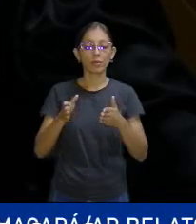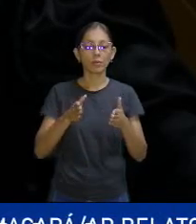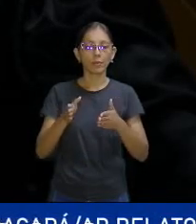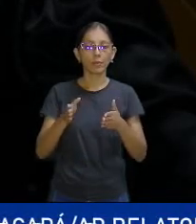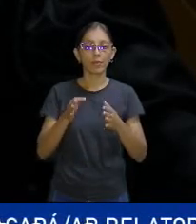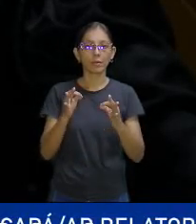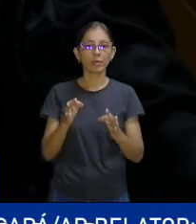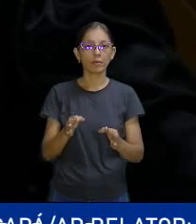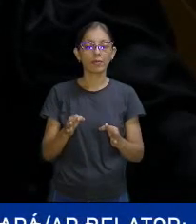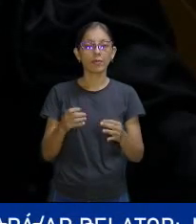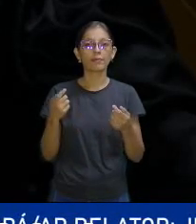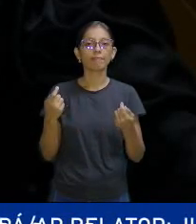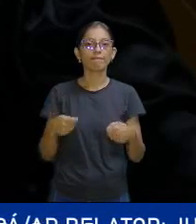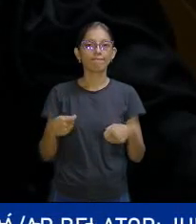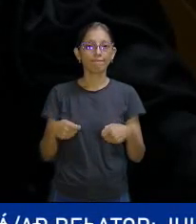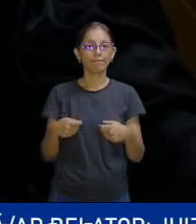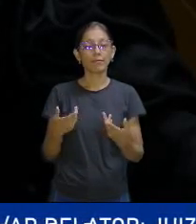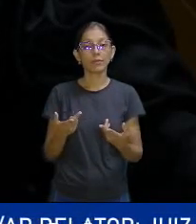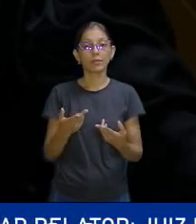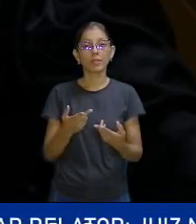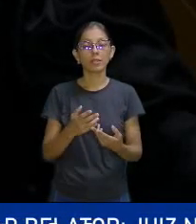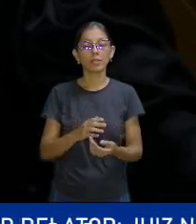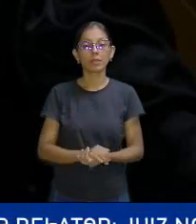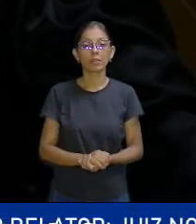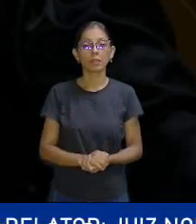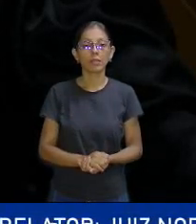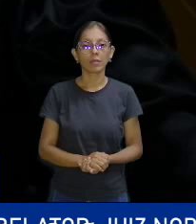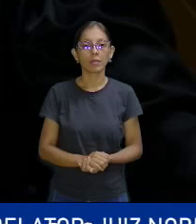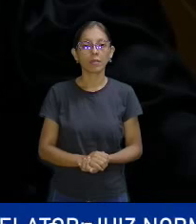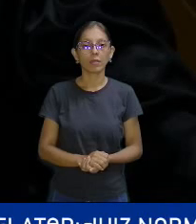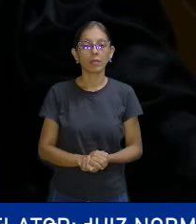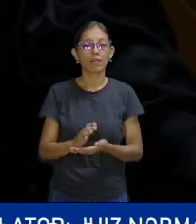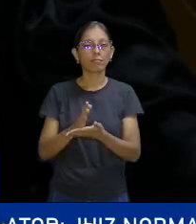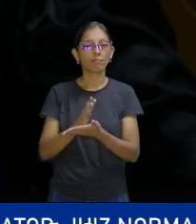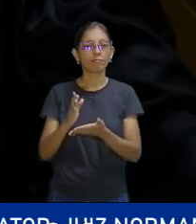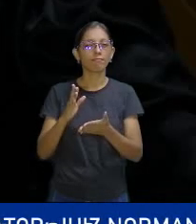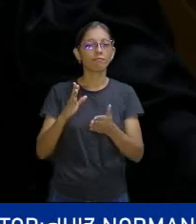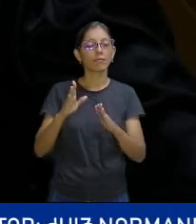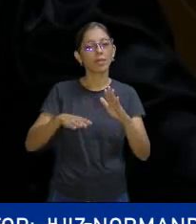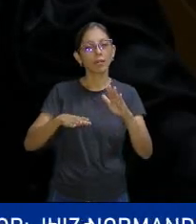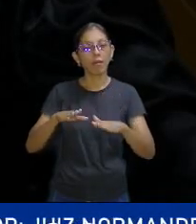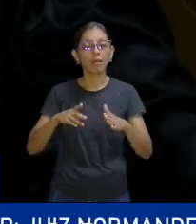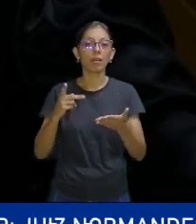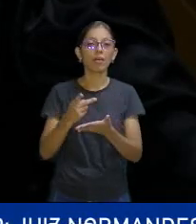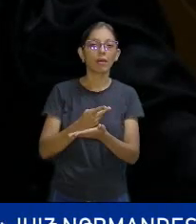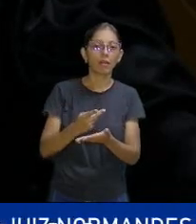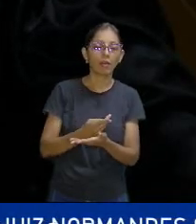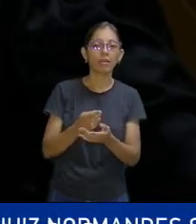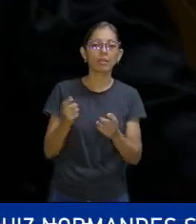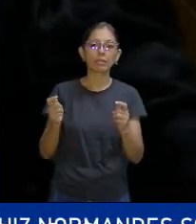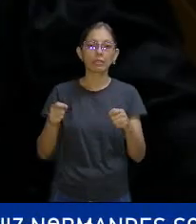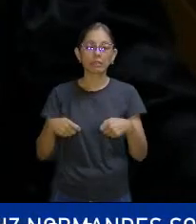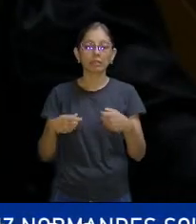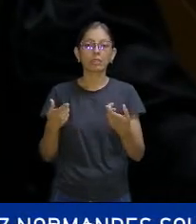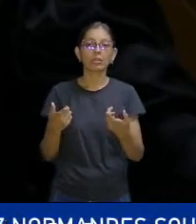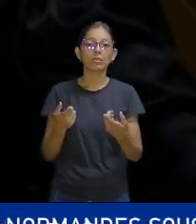legais, pois eliminaria o principal ônus enfrentado pelos inadimplentes e contrariaria